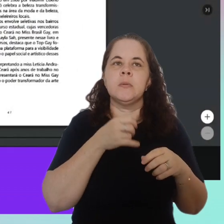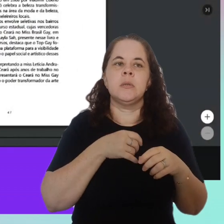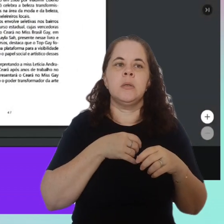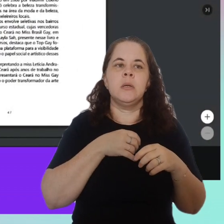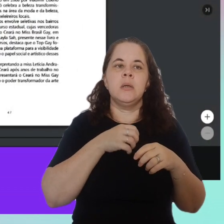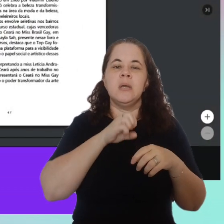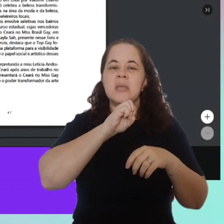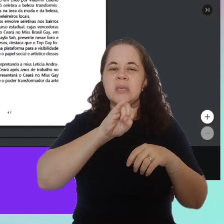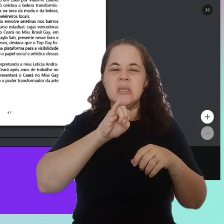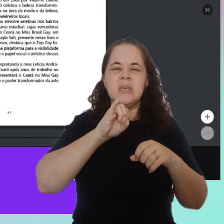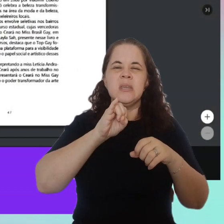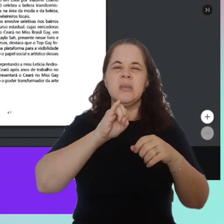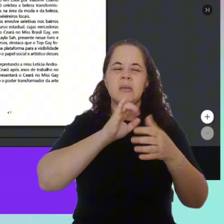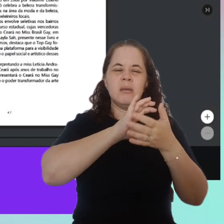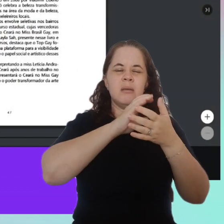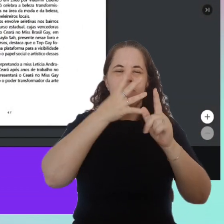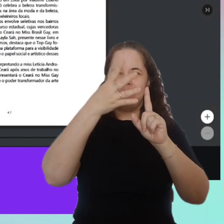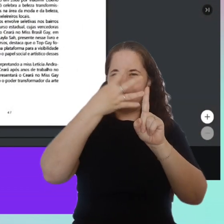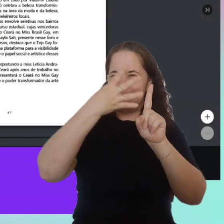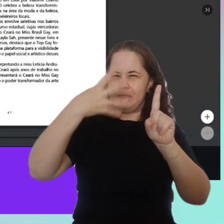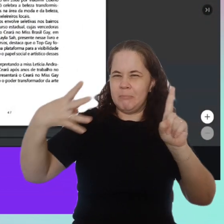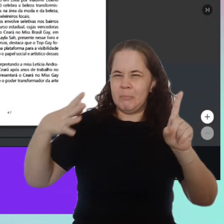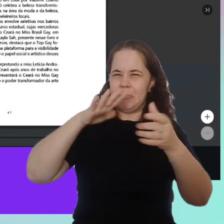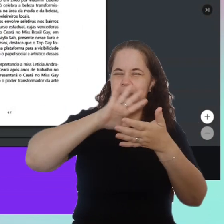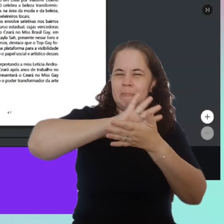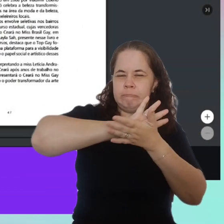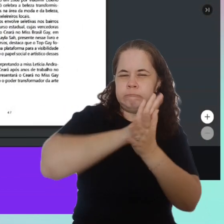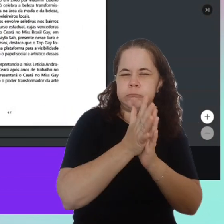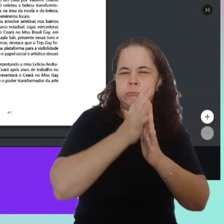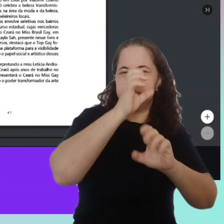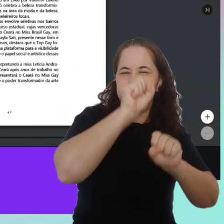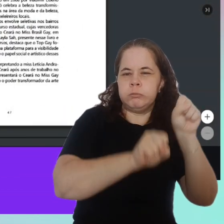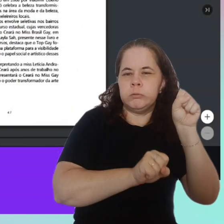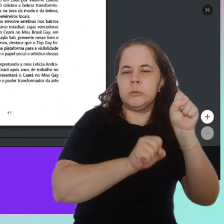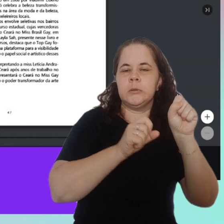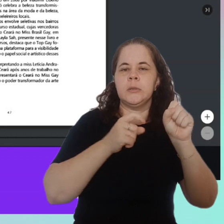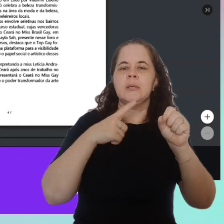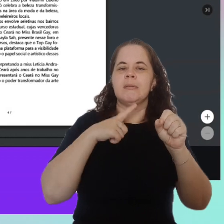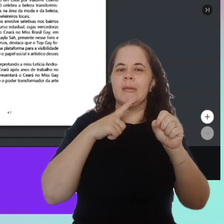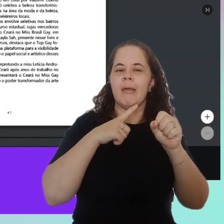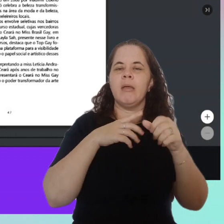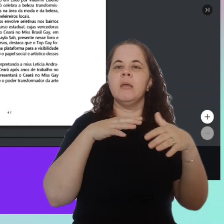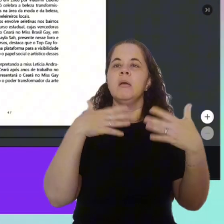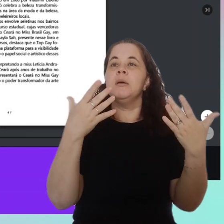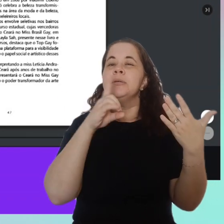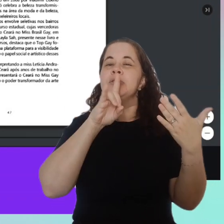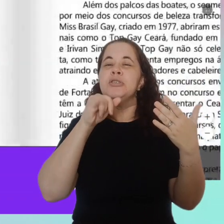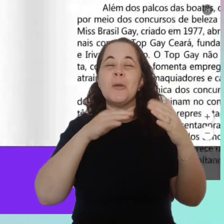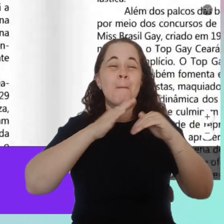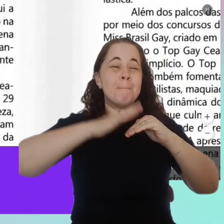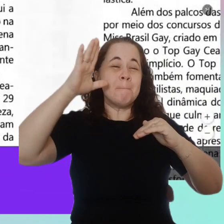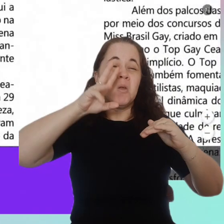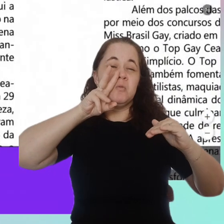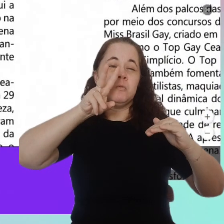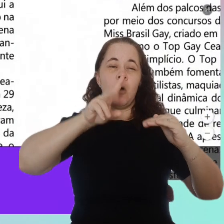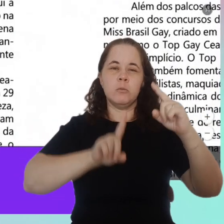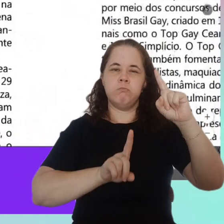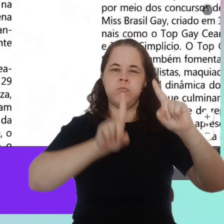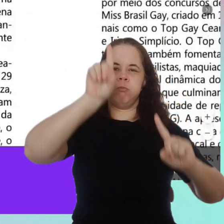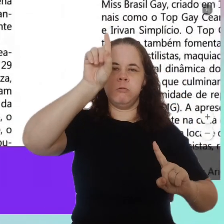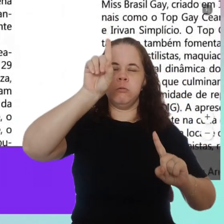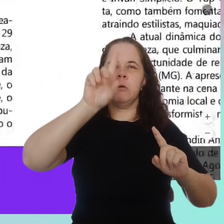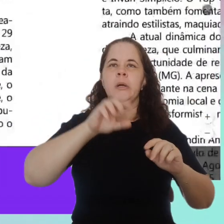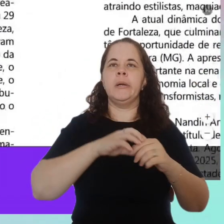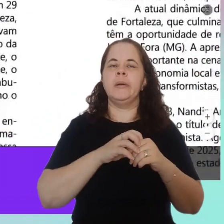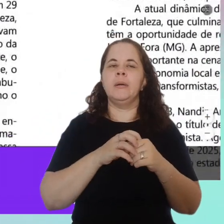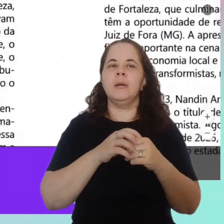índices de homofobia que vem acontecendo. Inclusive, ele fala qual dia teve um pico maior, qual horário, qual foi o público,